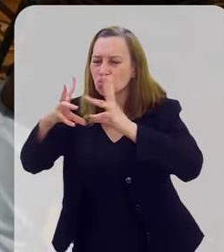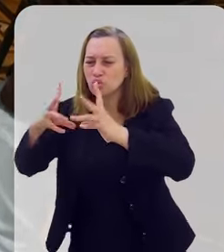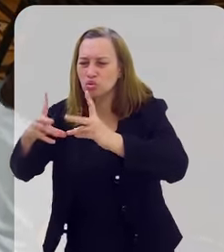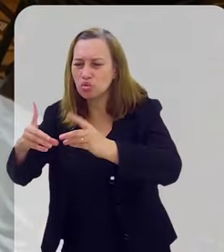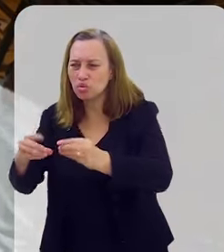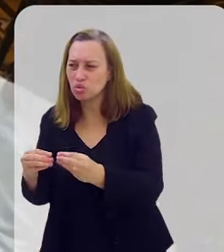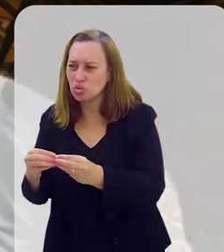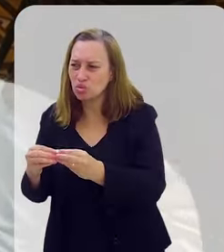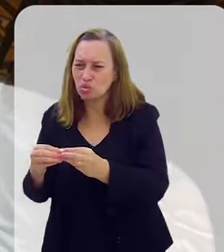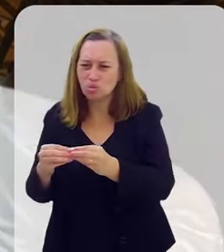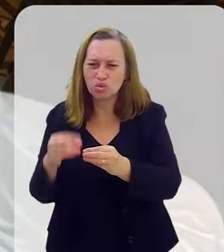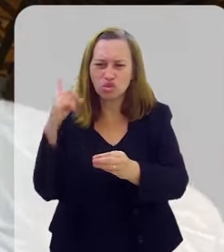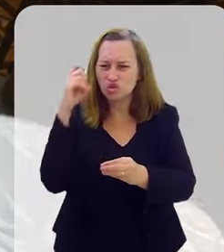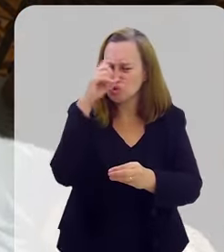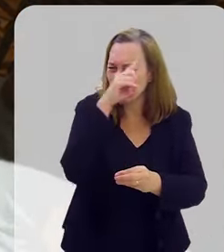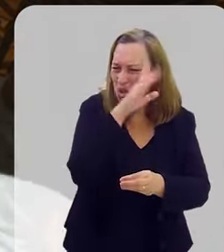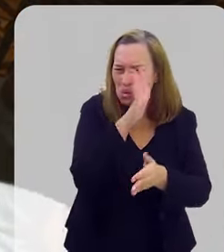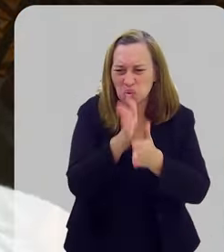noivo